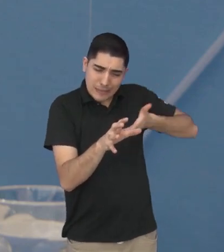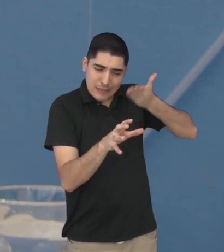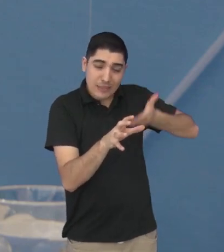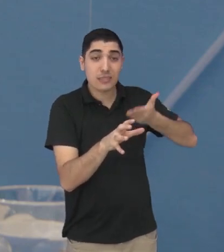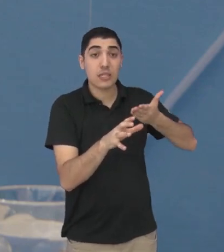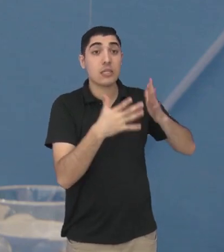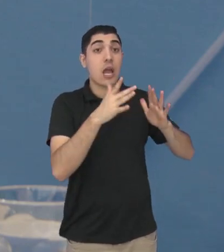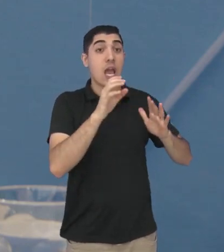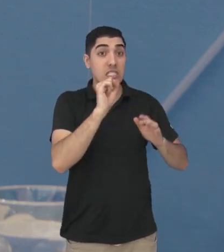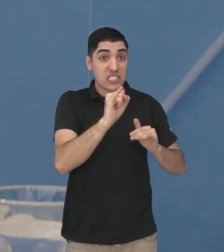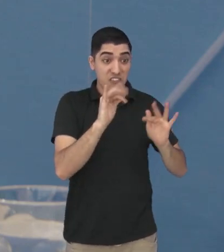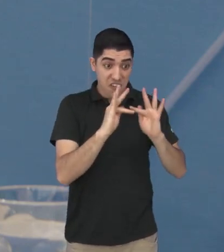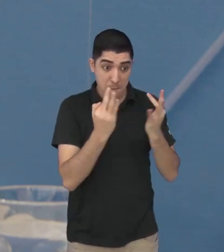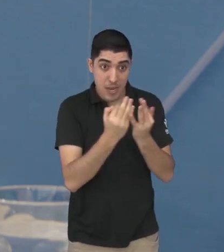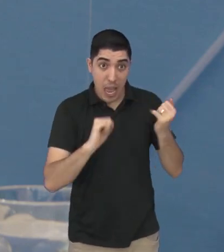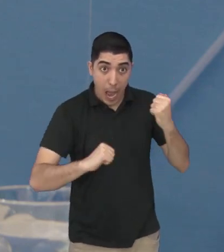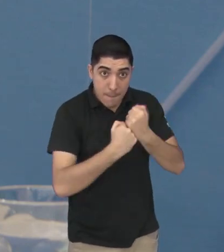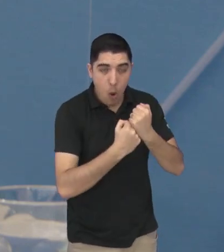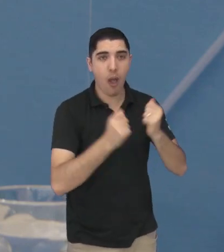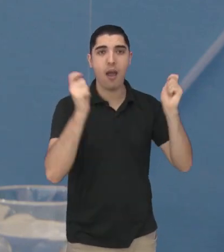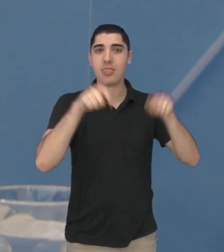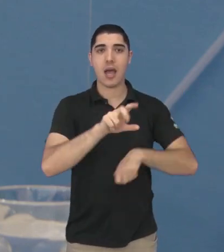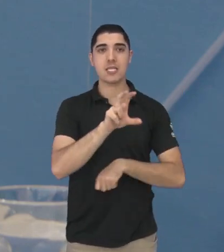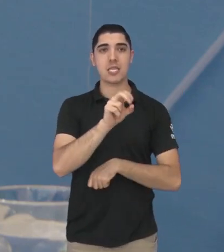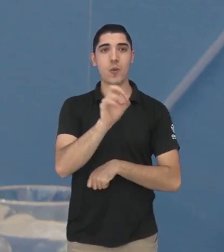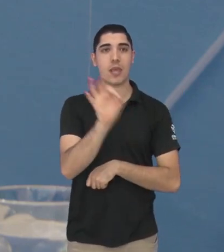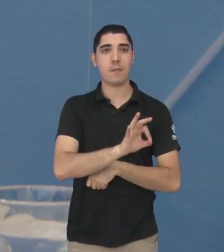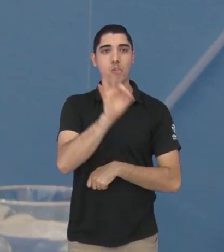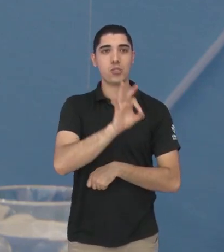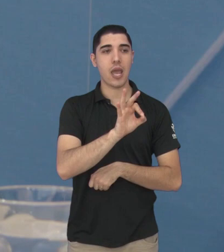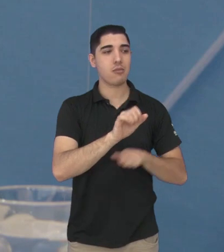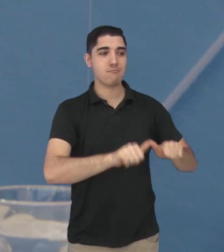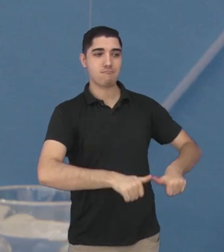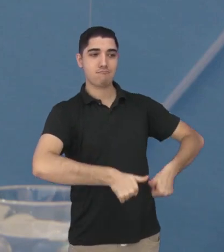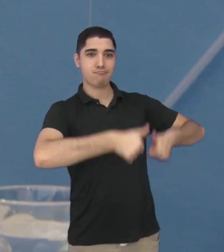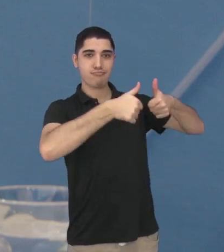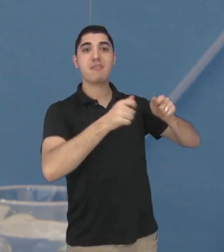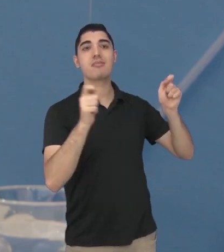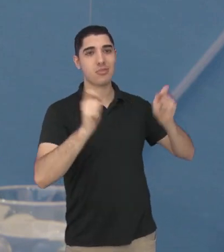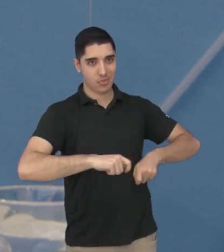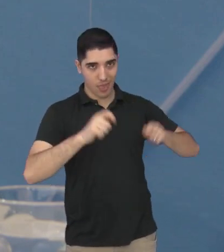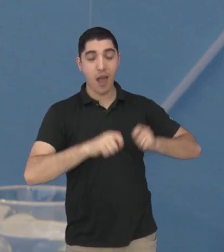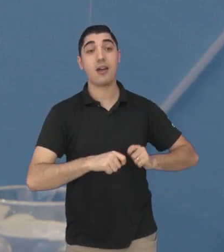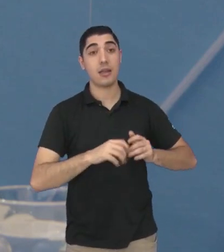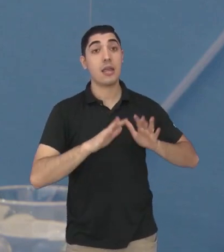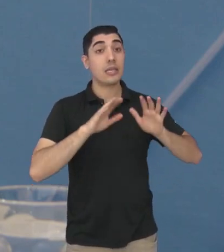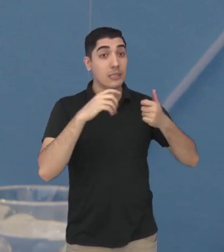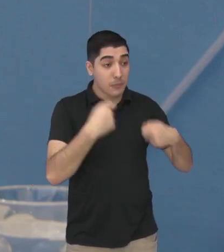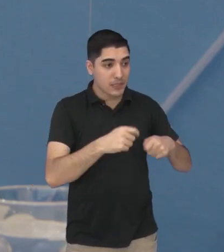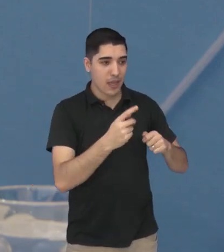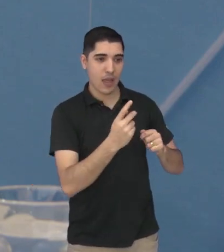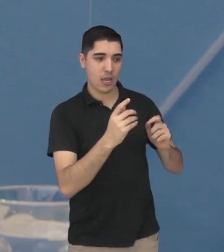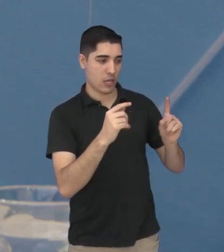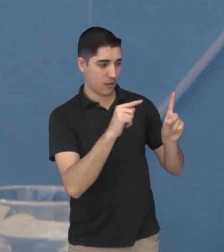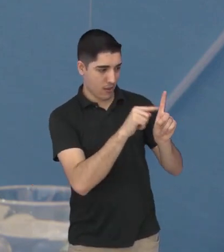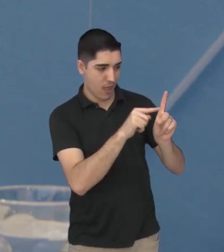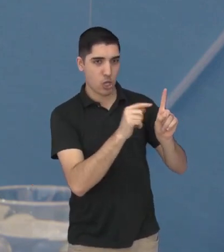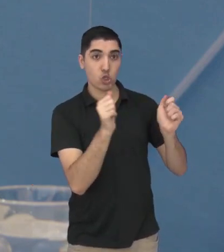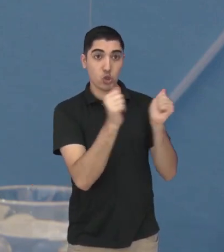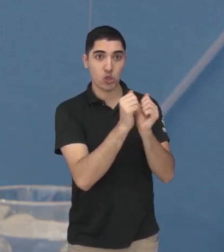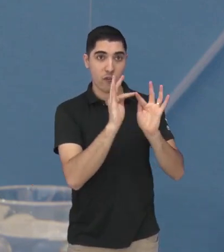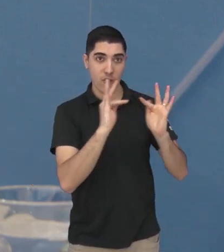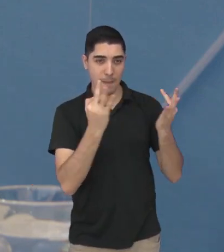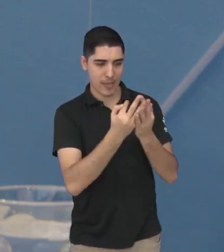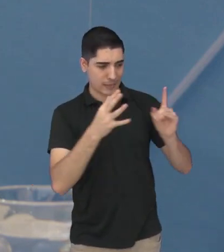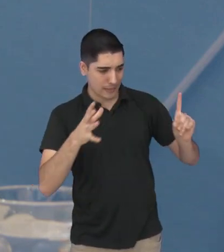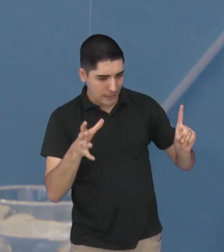tem 50% do caminho andado. Porque ali você tem um aporte para que a pessoa consiga se organizar e sair